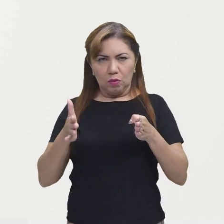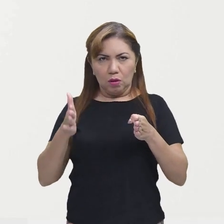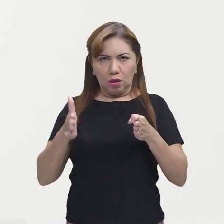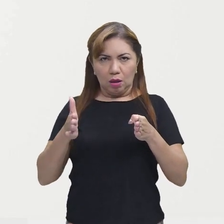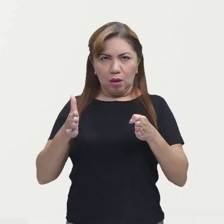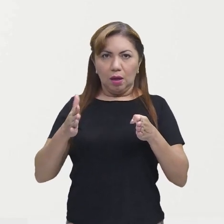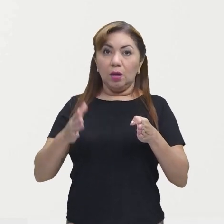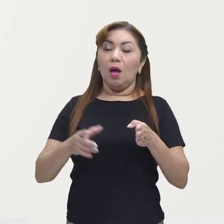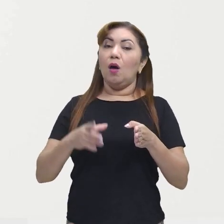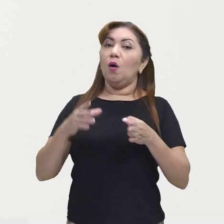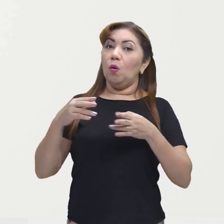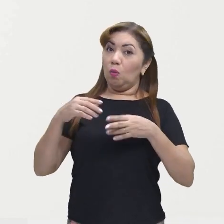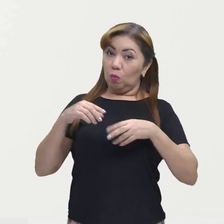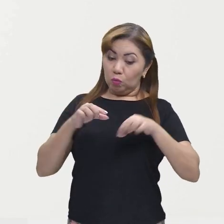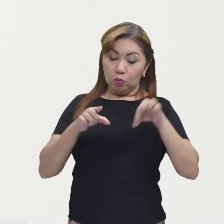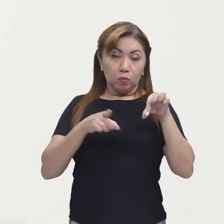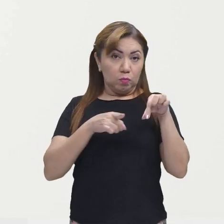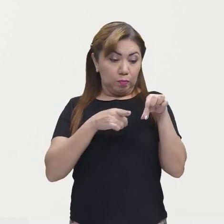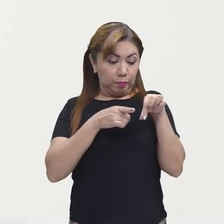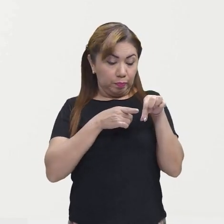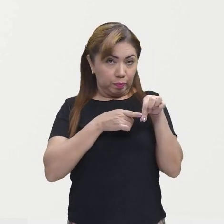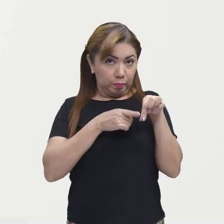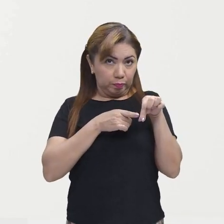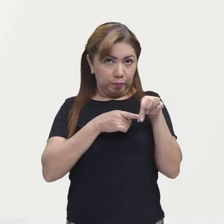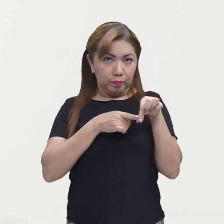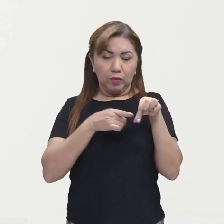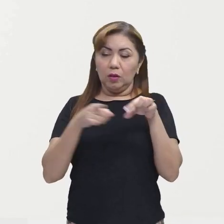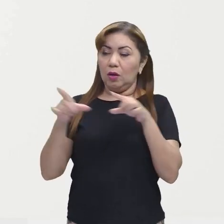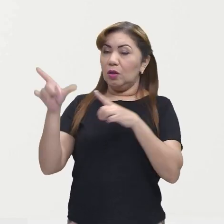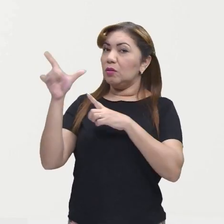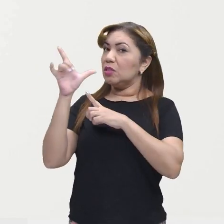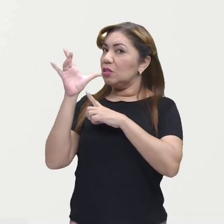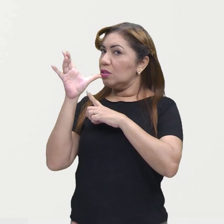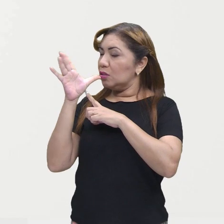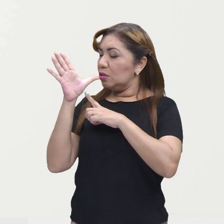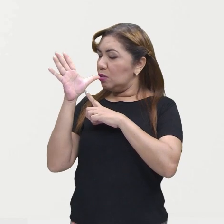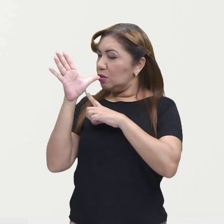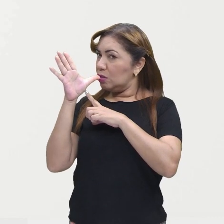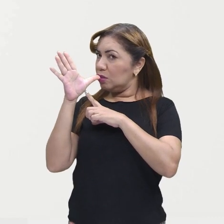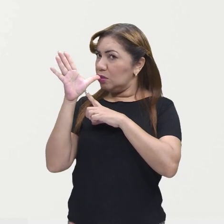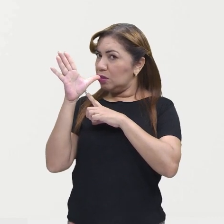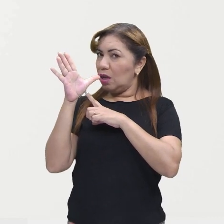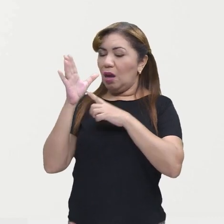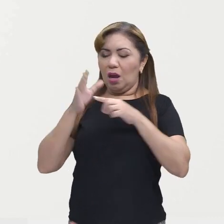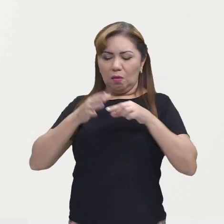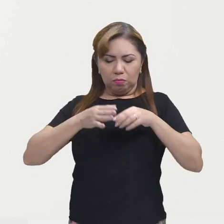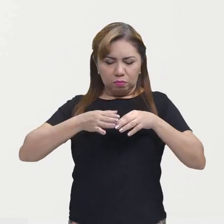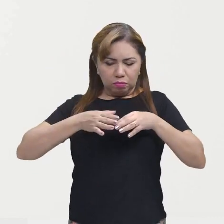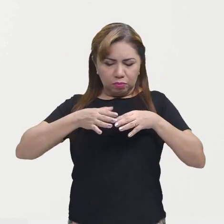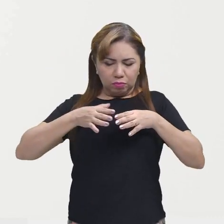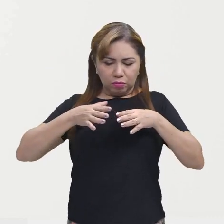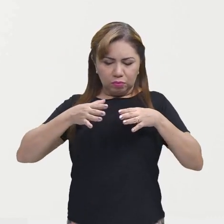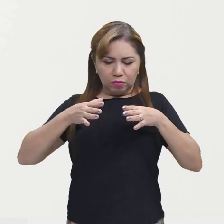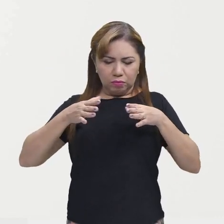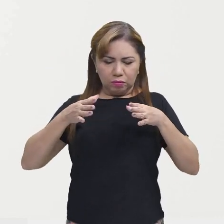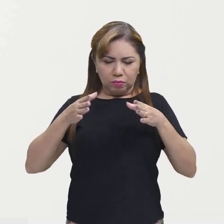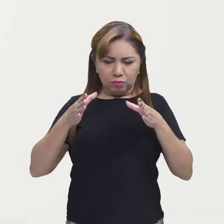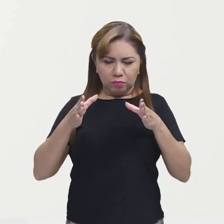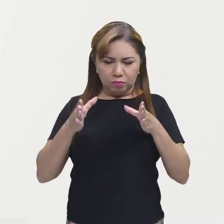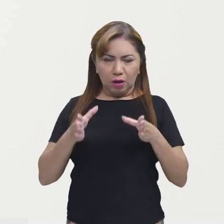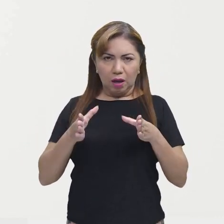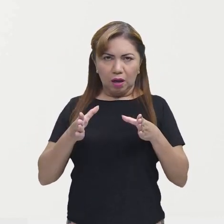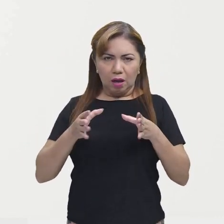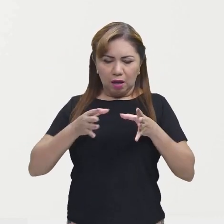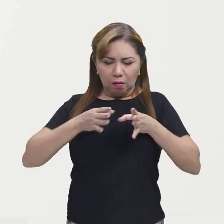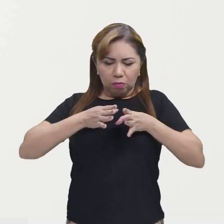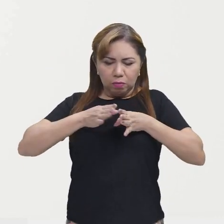processo de fecundação. Então, na puberdade, o corpo já